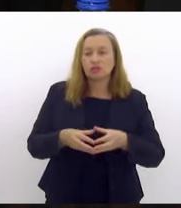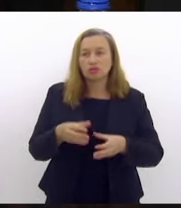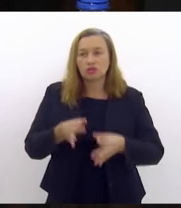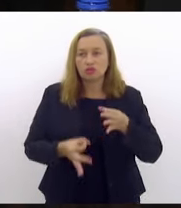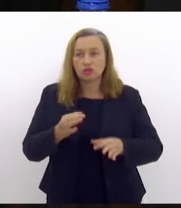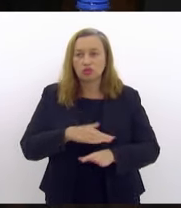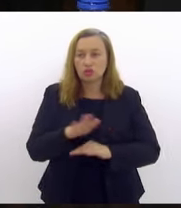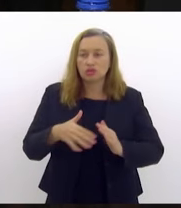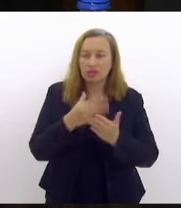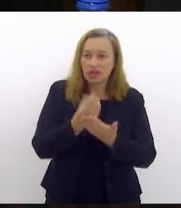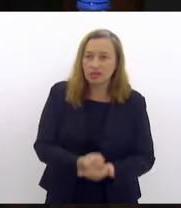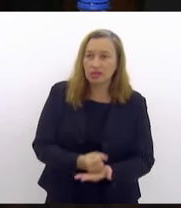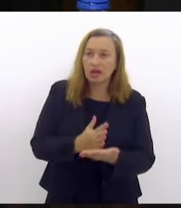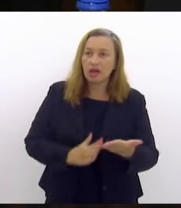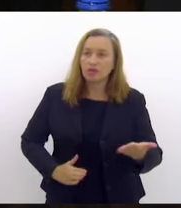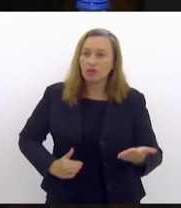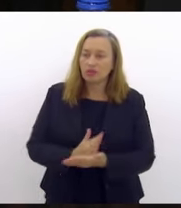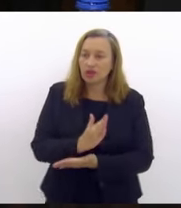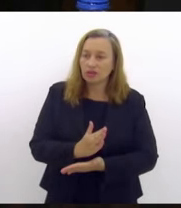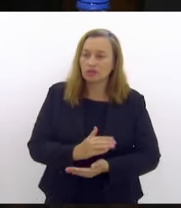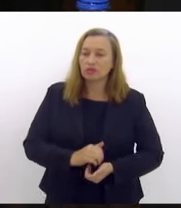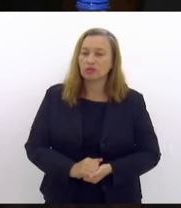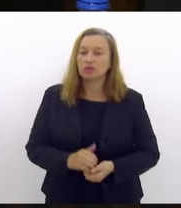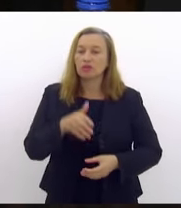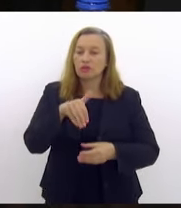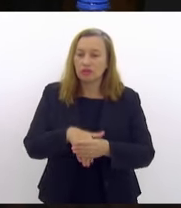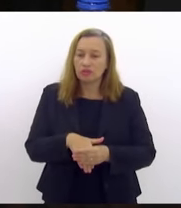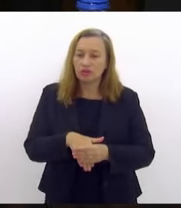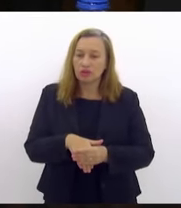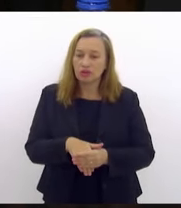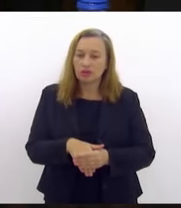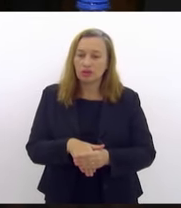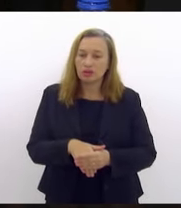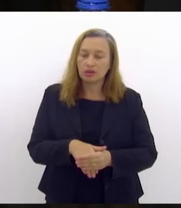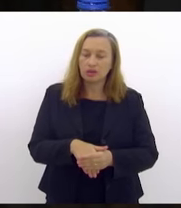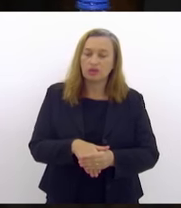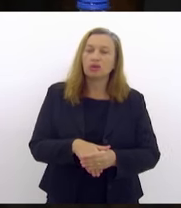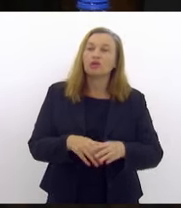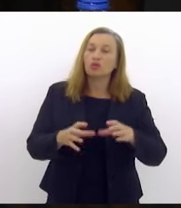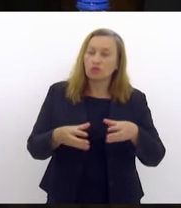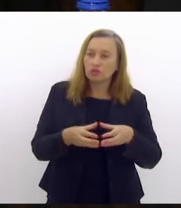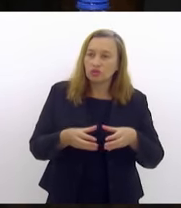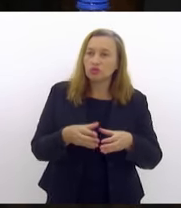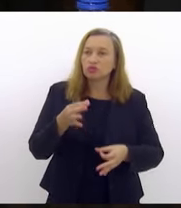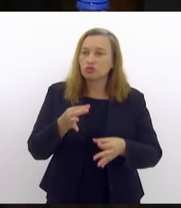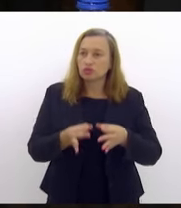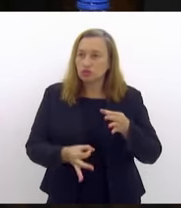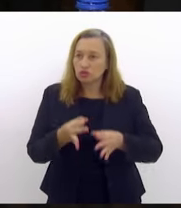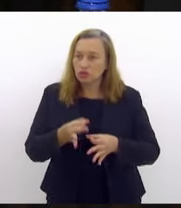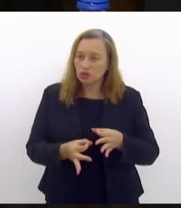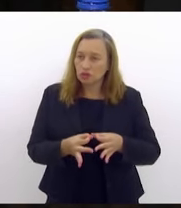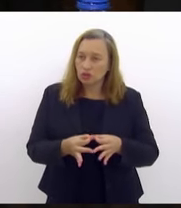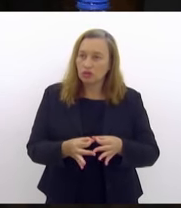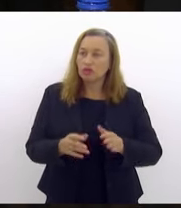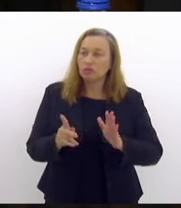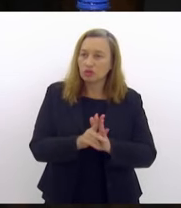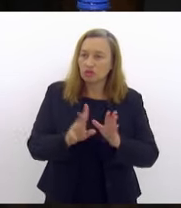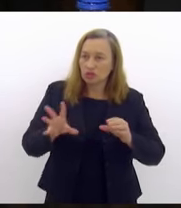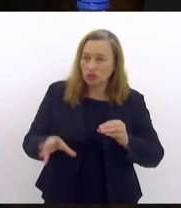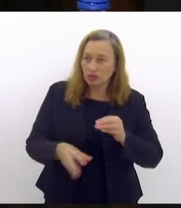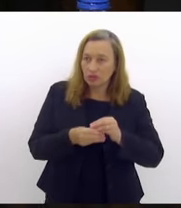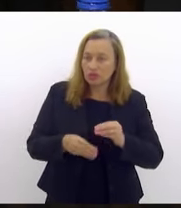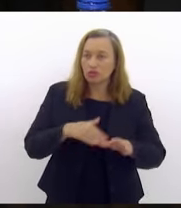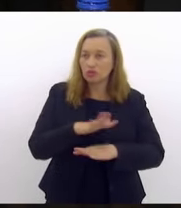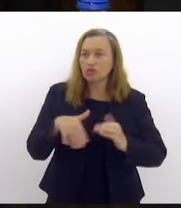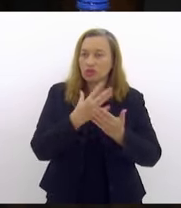Senhores que aprovam, permaneçam como estão. Aprovado. Em votação, o parecer da Comissão de Constituição e Justiça e o projeto assim emendado.